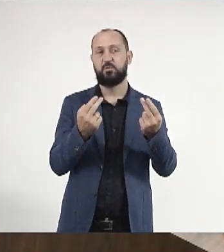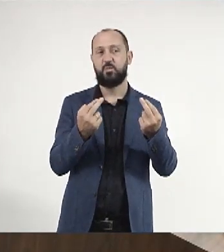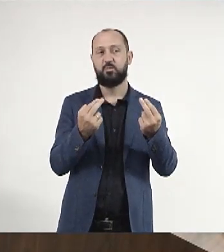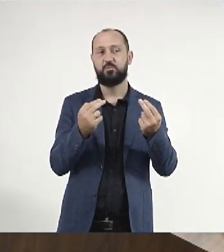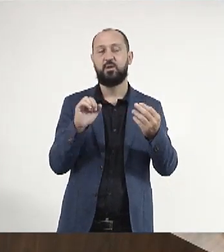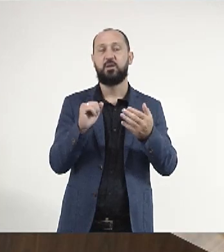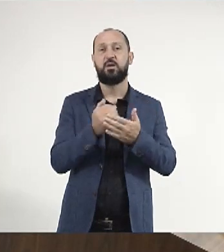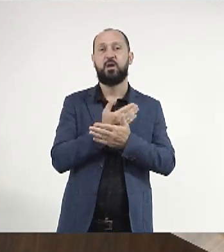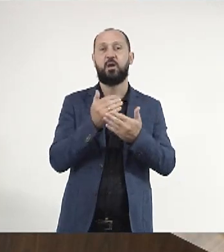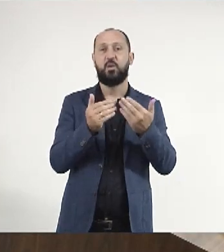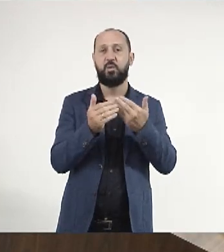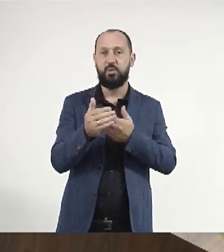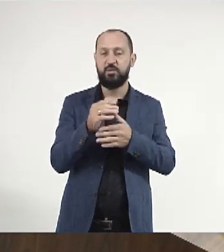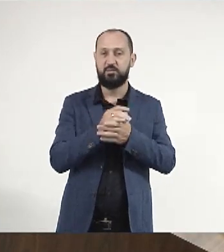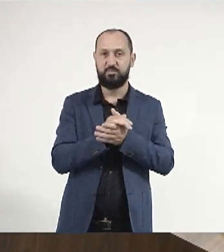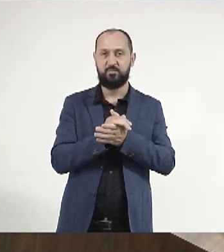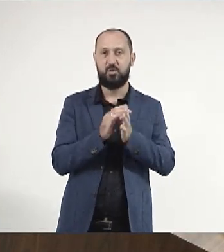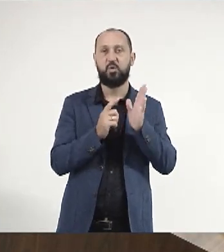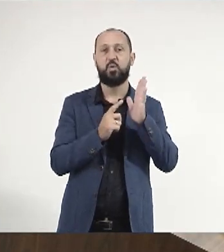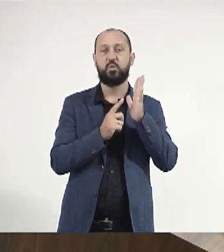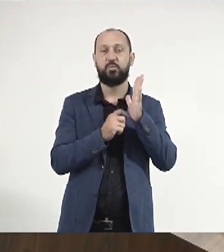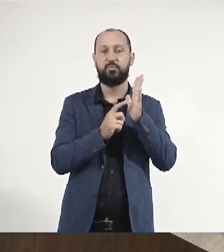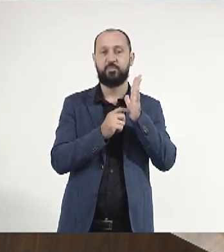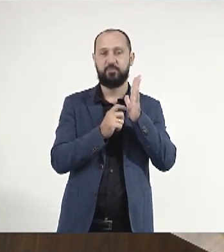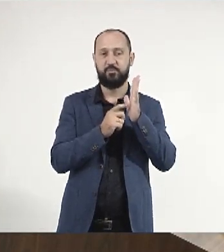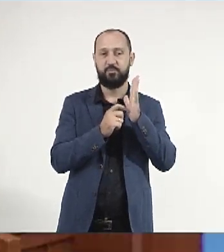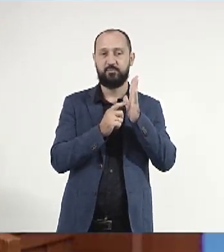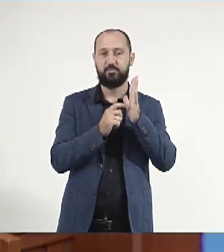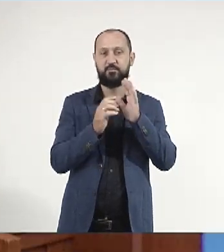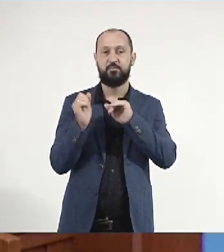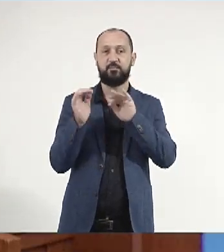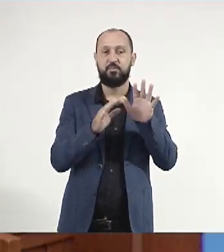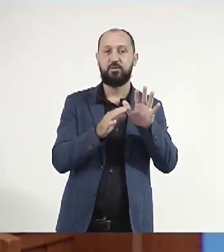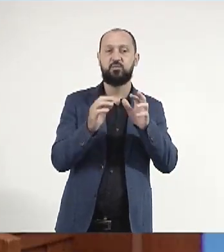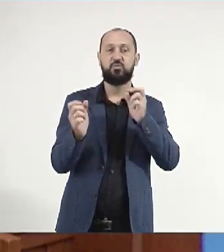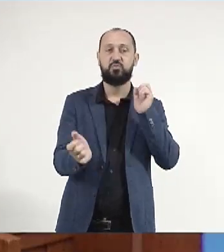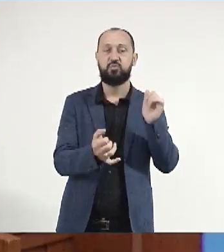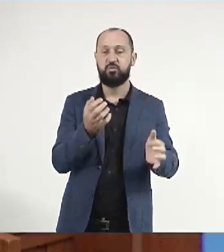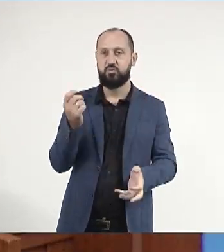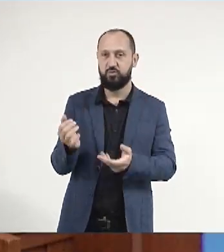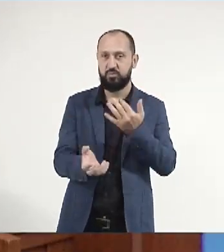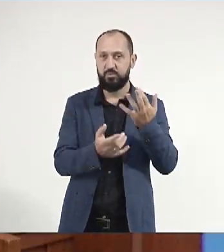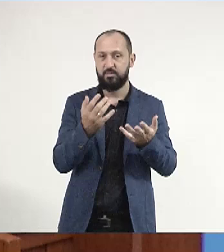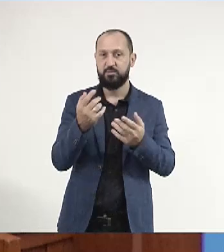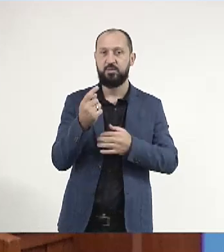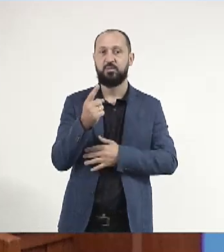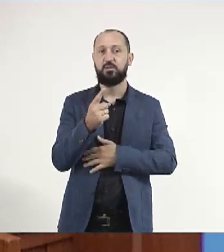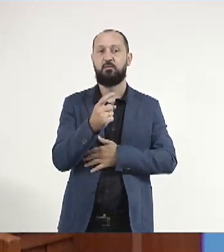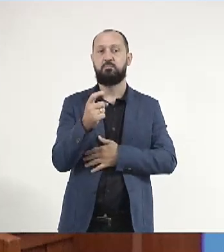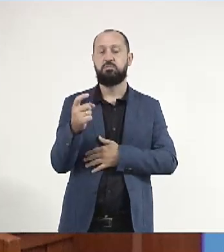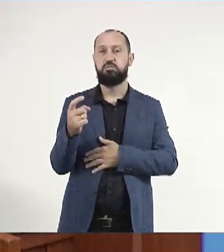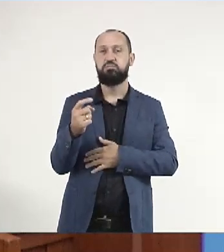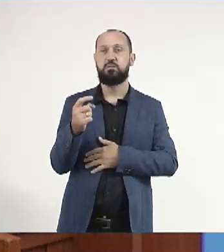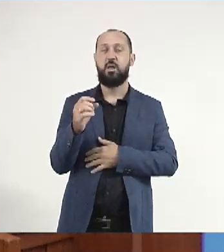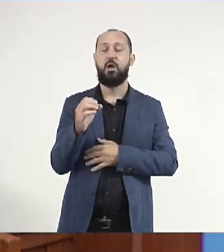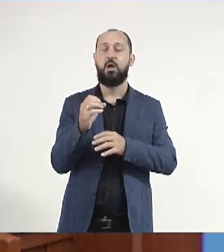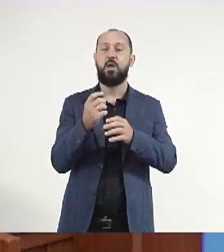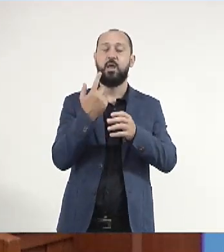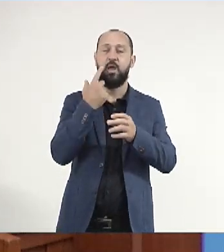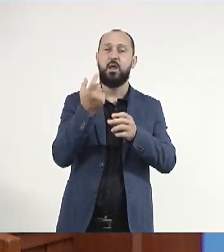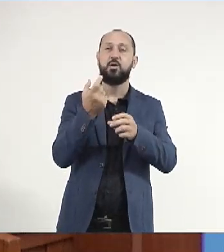que aconteceu em Douradina. Ataques, incêndios, tiros de